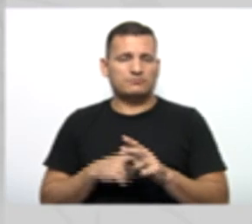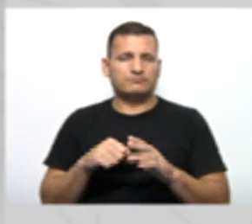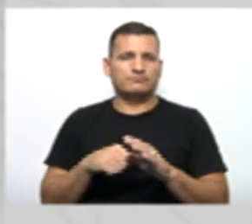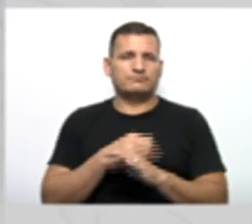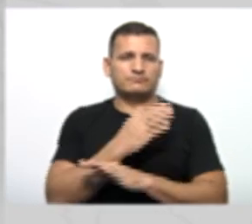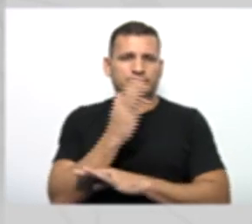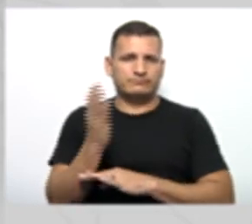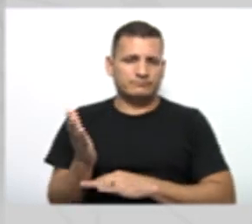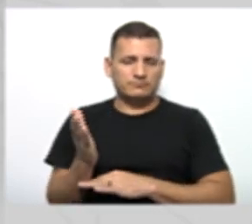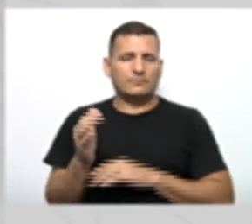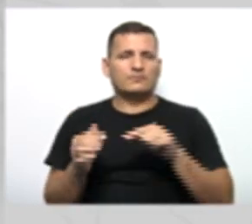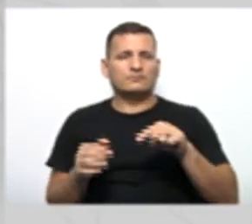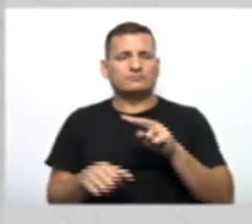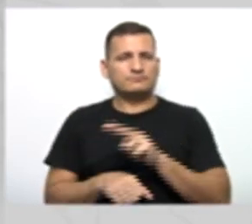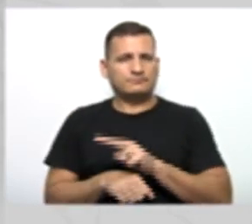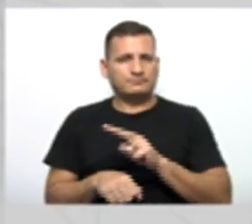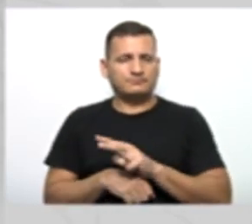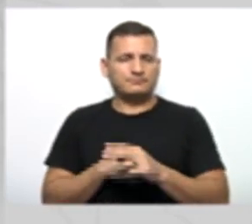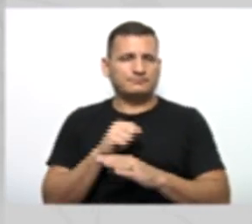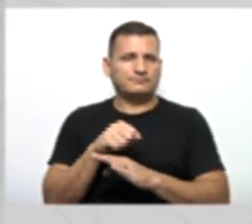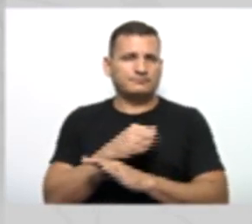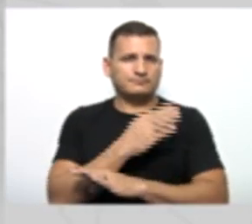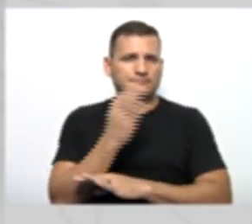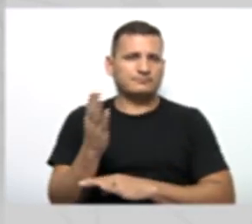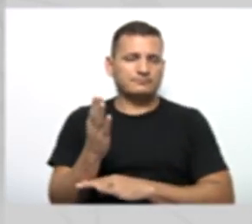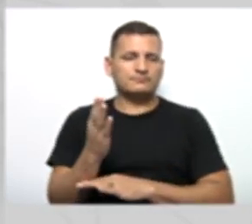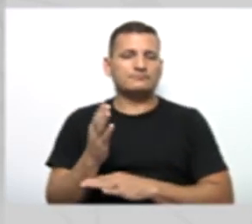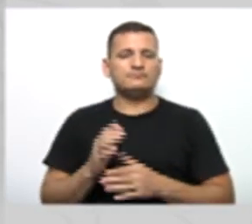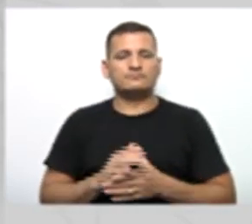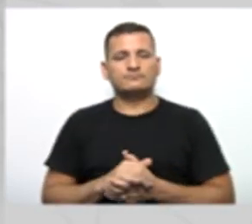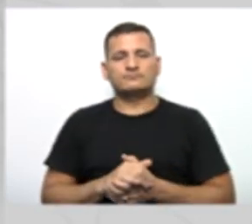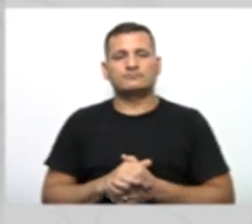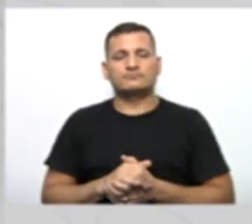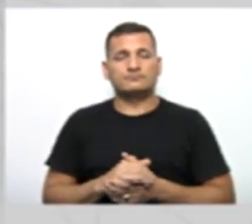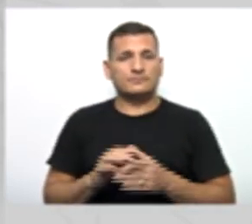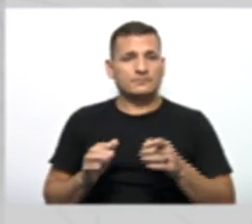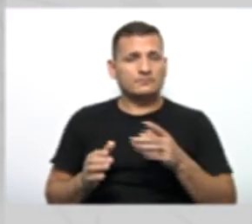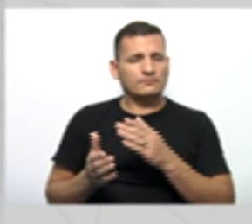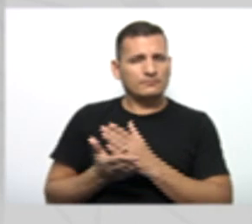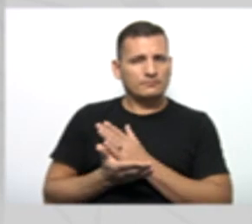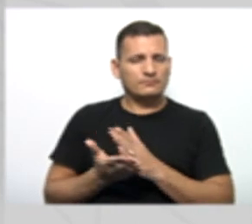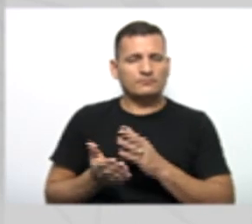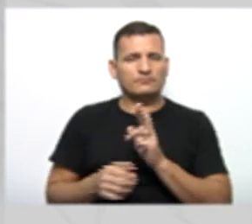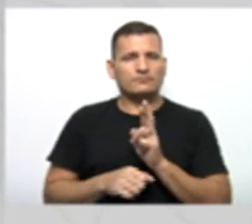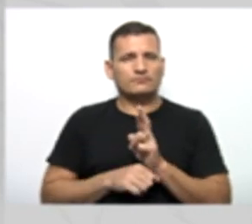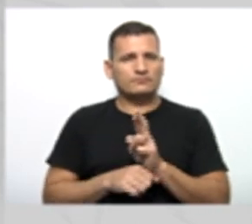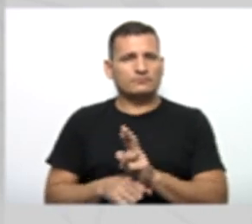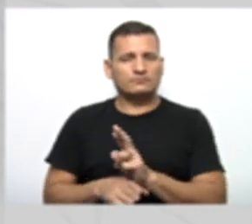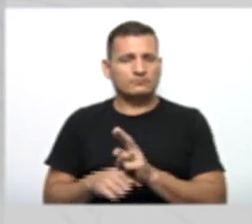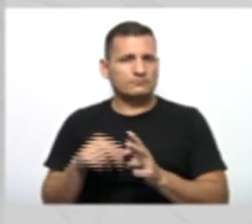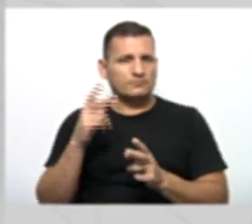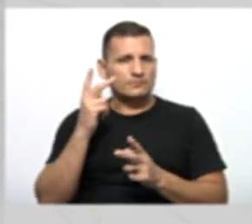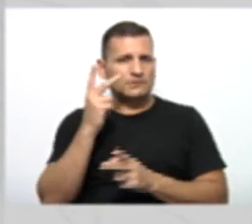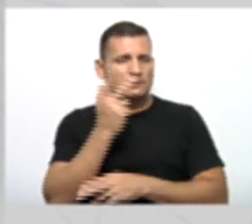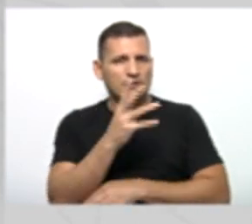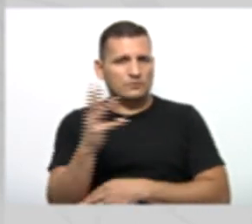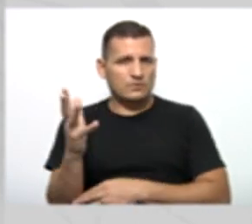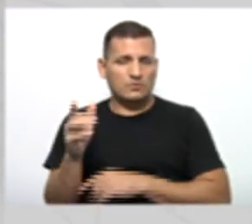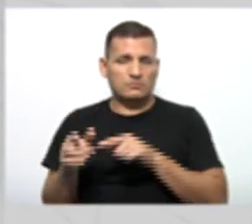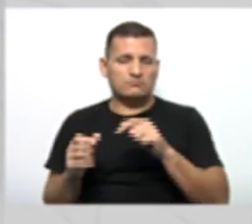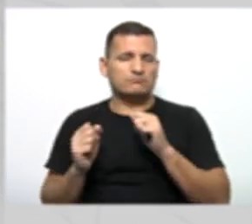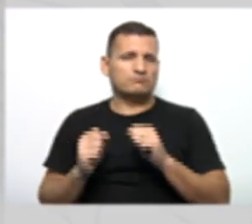Essas unidades de proteção integral, elas partem do princípio de que alguns recursos naturais podem ser muito